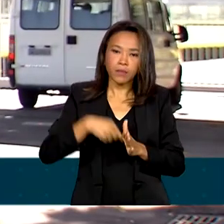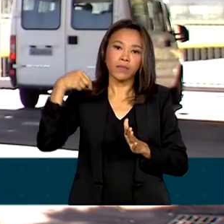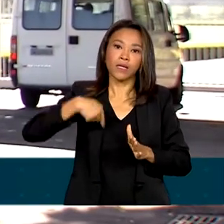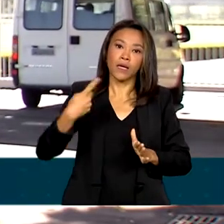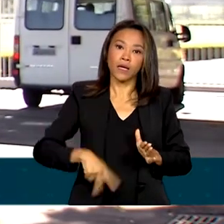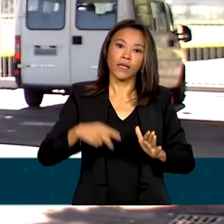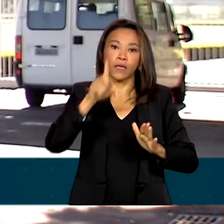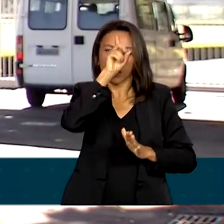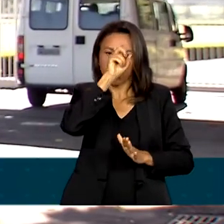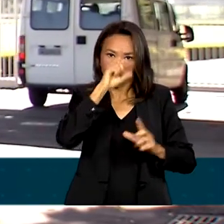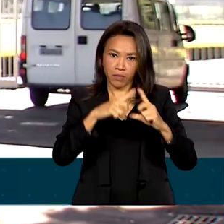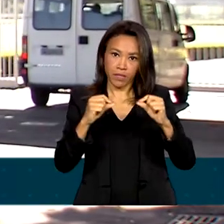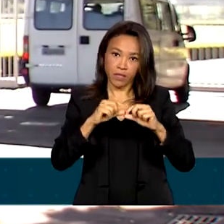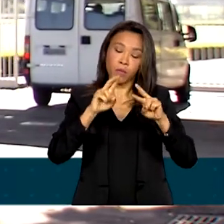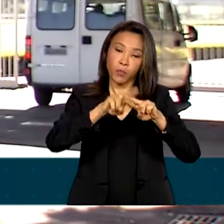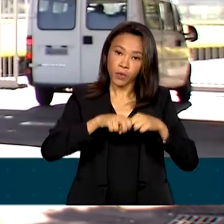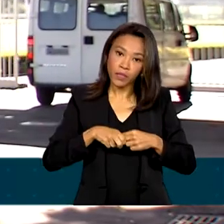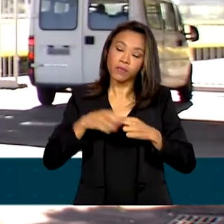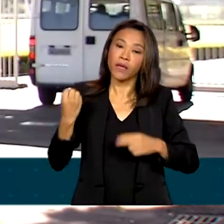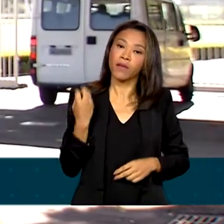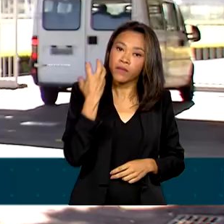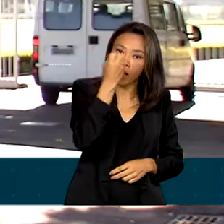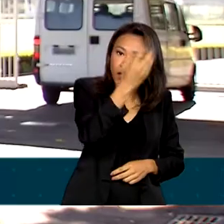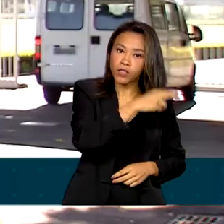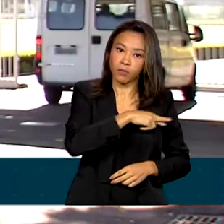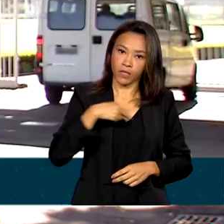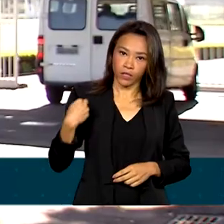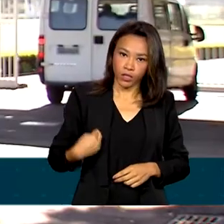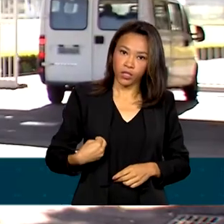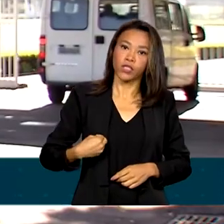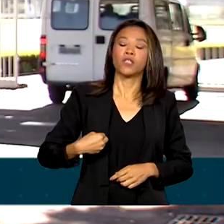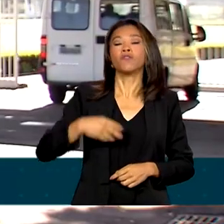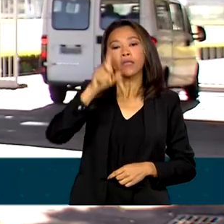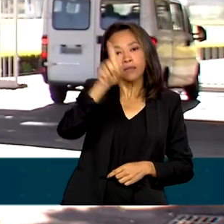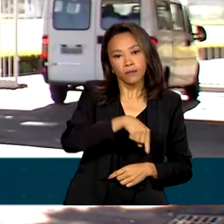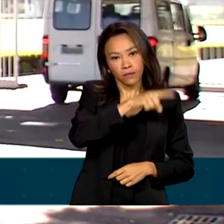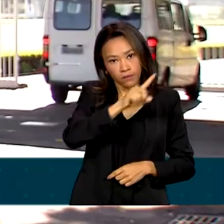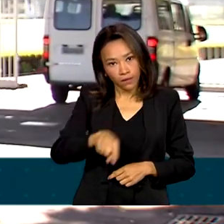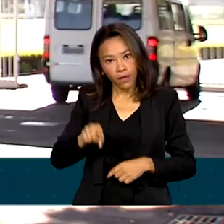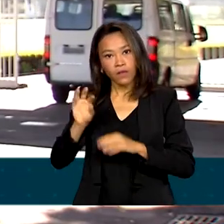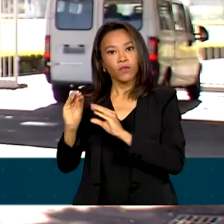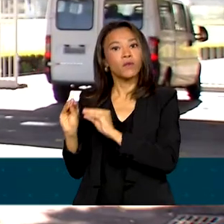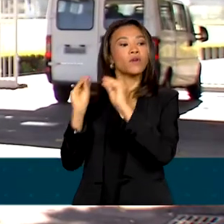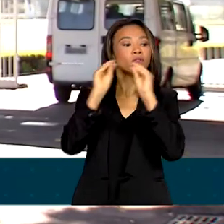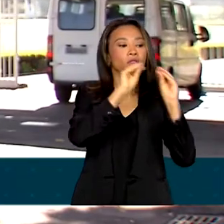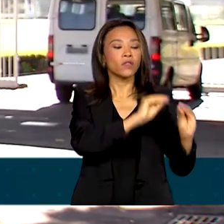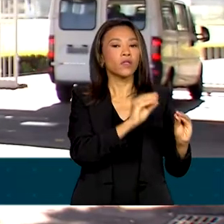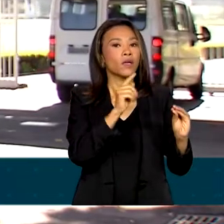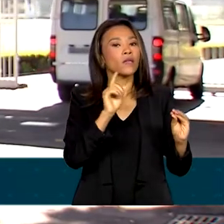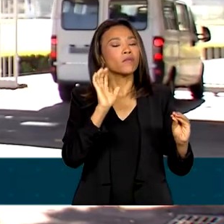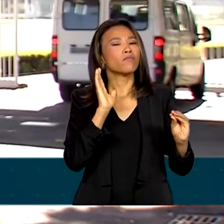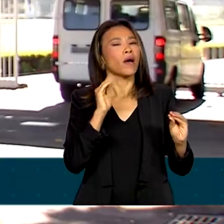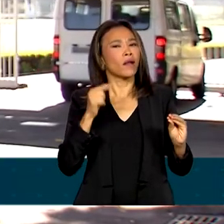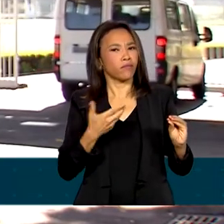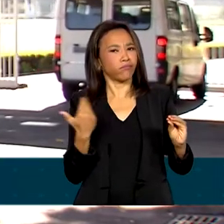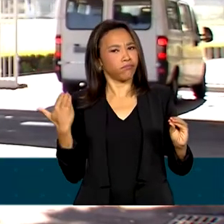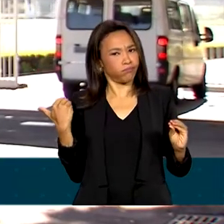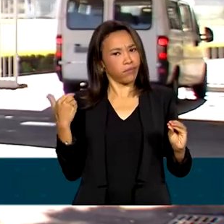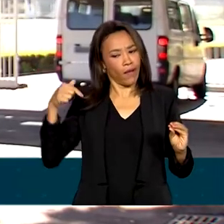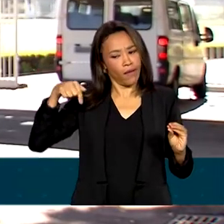motivo a viagem dele e a Shine da comitiva foi adiada né esta viagem né que estava prevista para